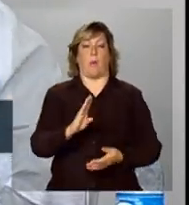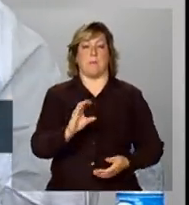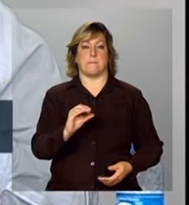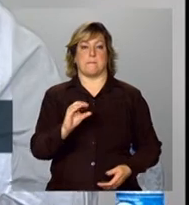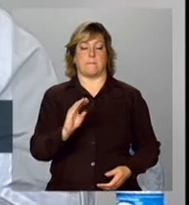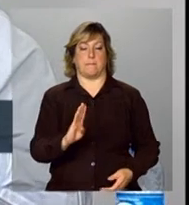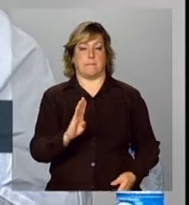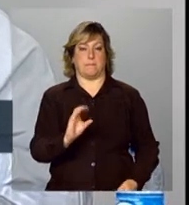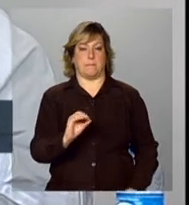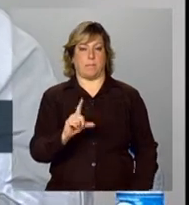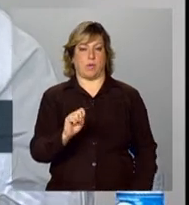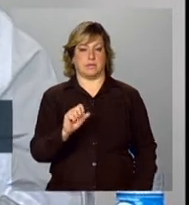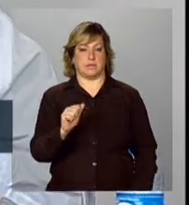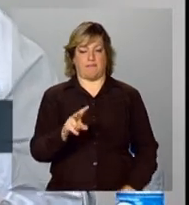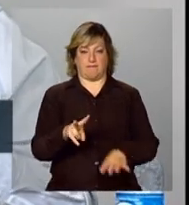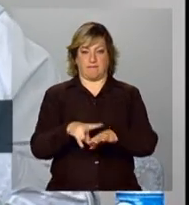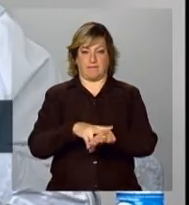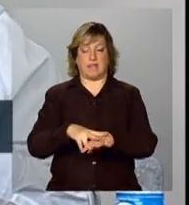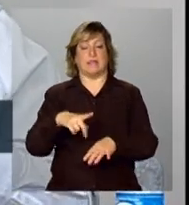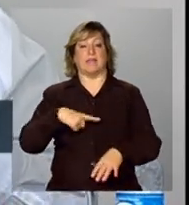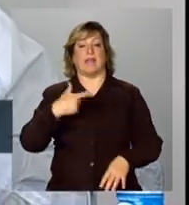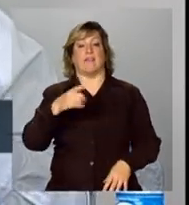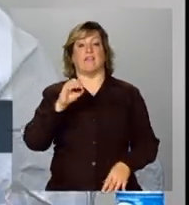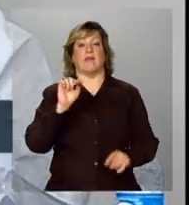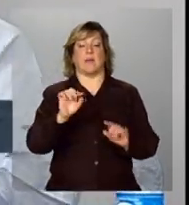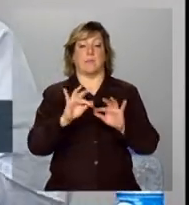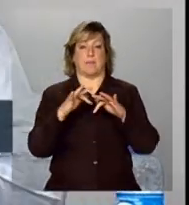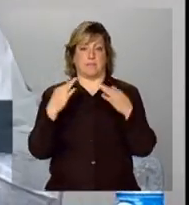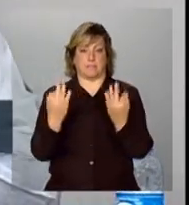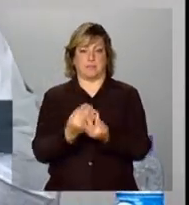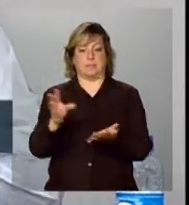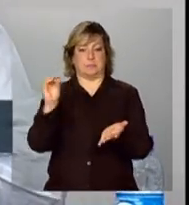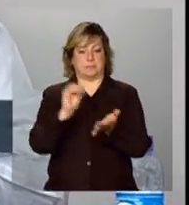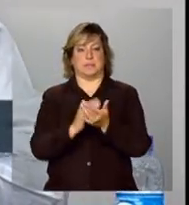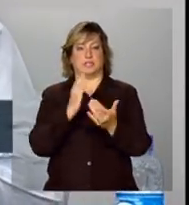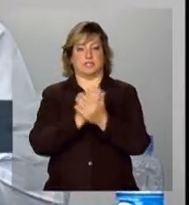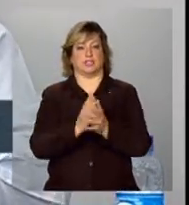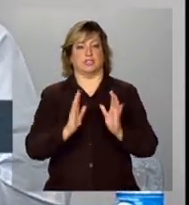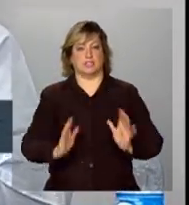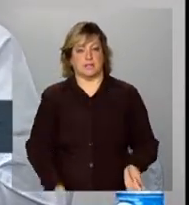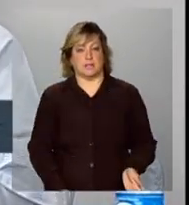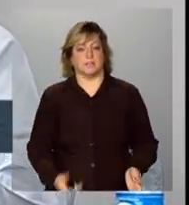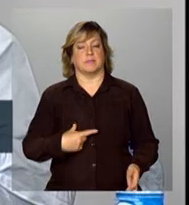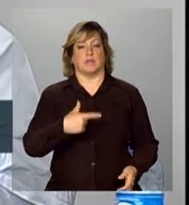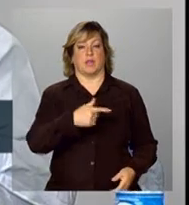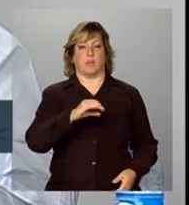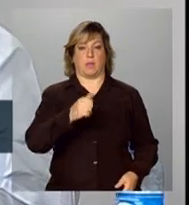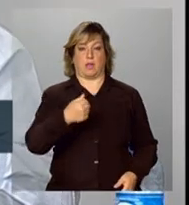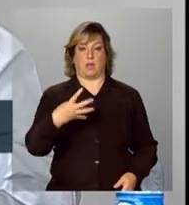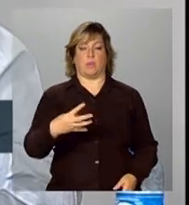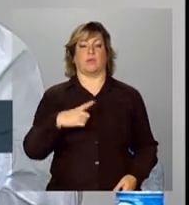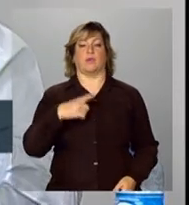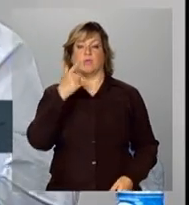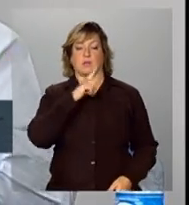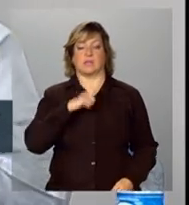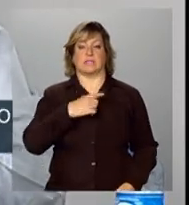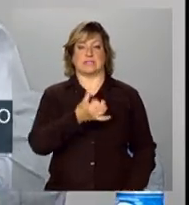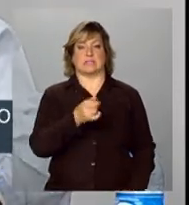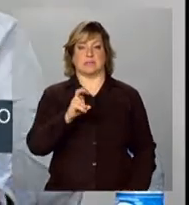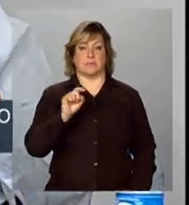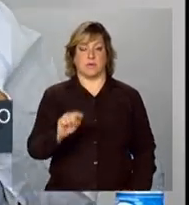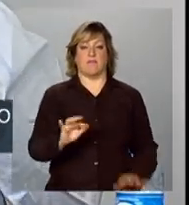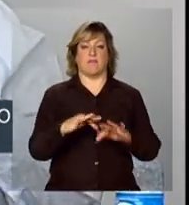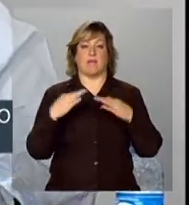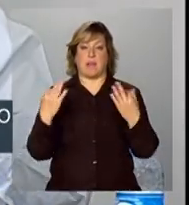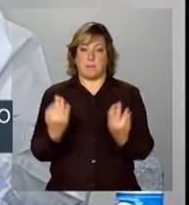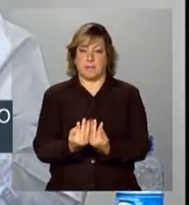e temos hoje 20 mil famílias cadastradas, vamos preencher a meta em 2014 de 65 mil famílias, 70 mil,